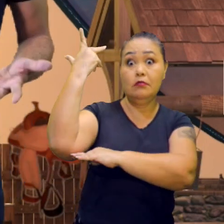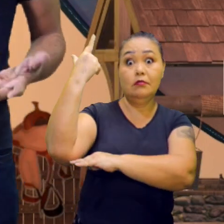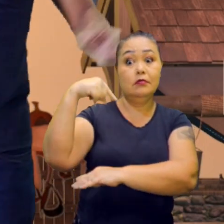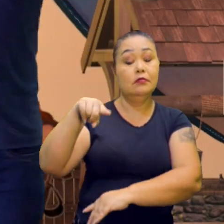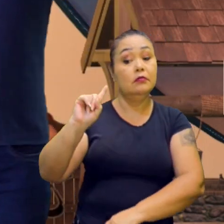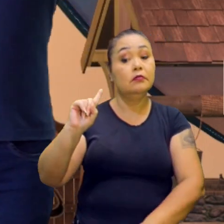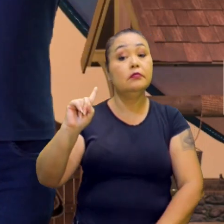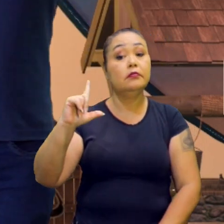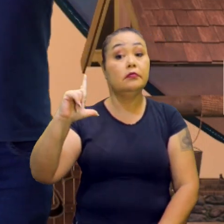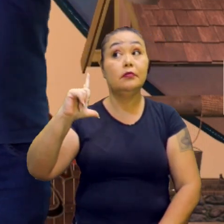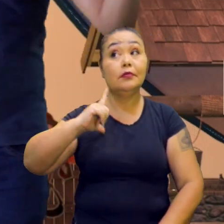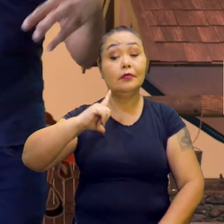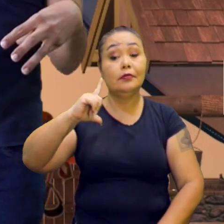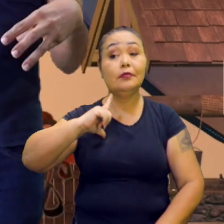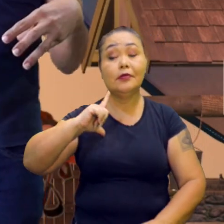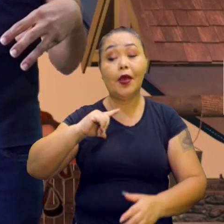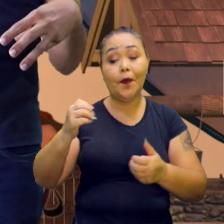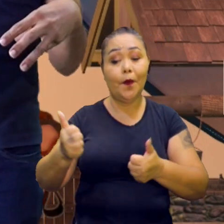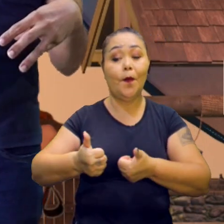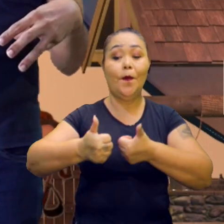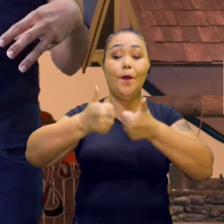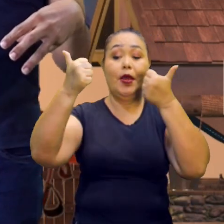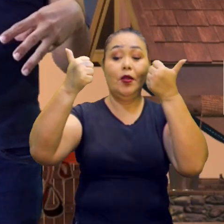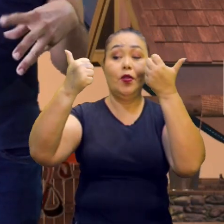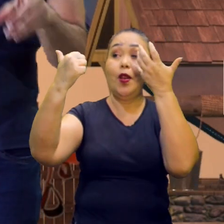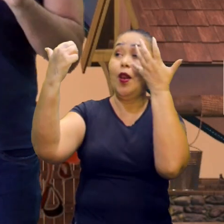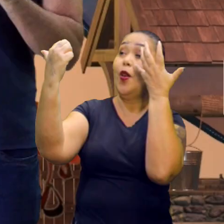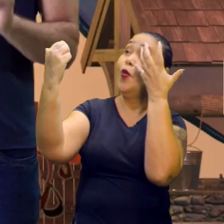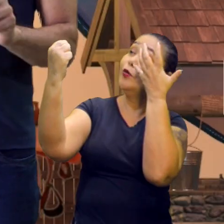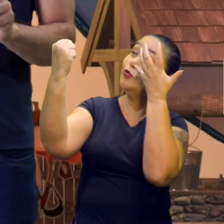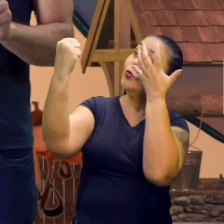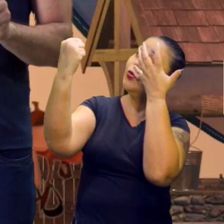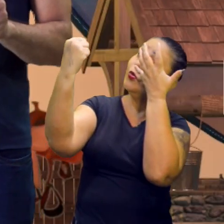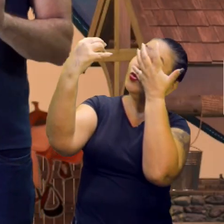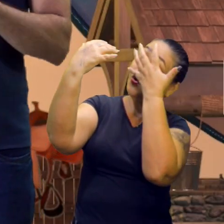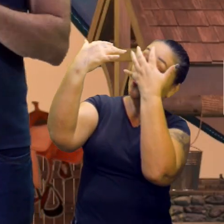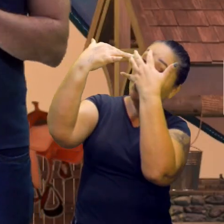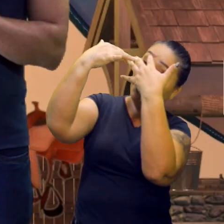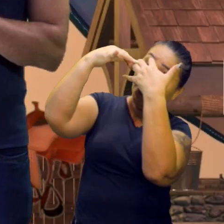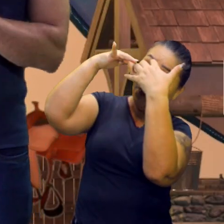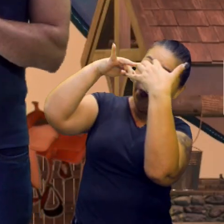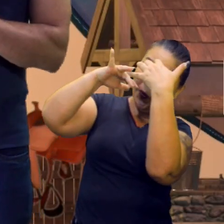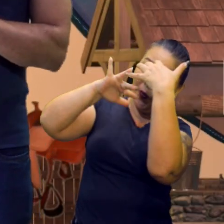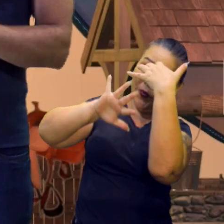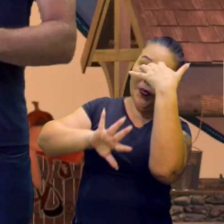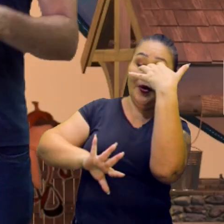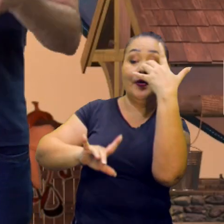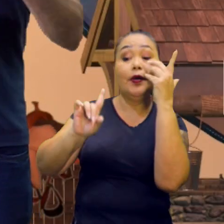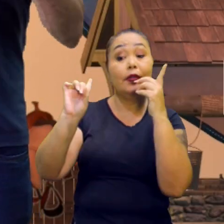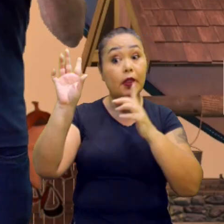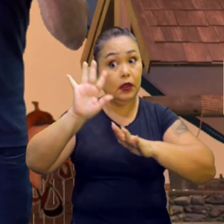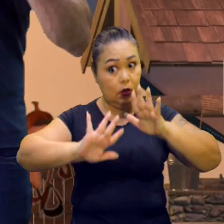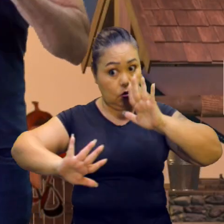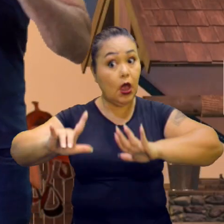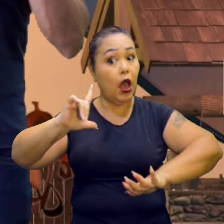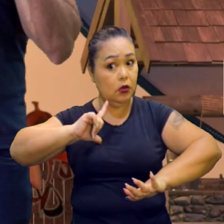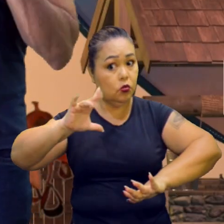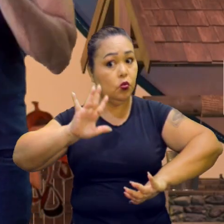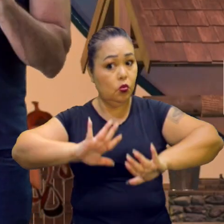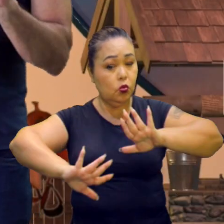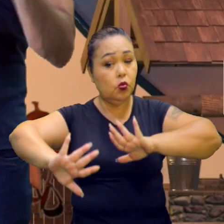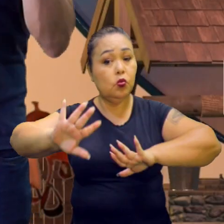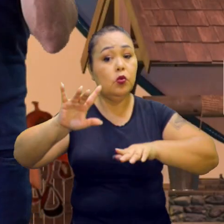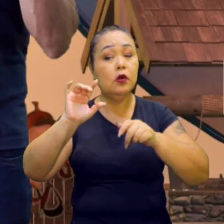poder melhorar a incidência solar. E aí, com isso, tem que tomar muito cuidado, porque tem que verificar